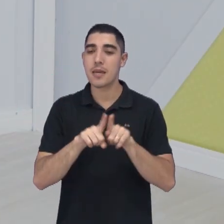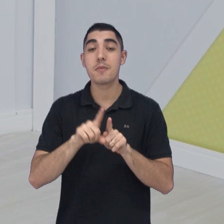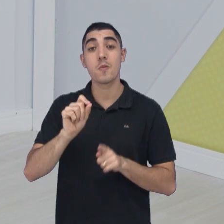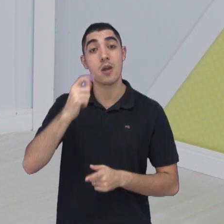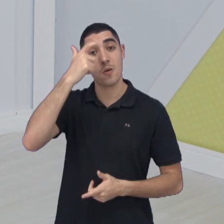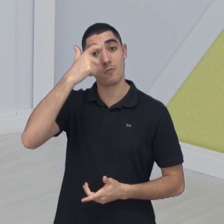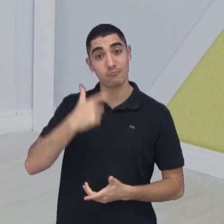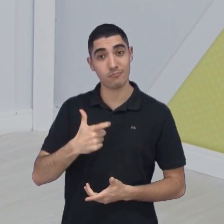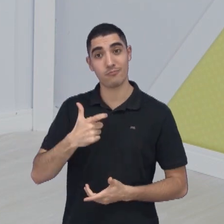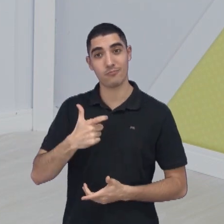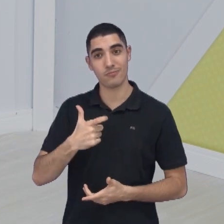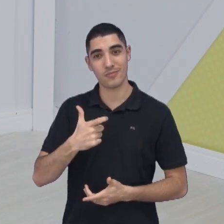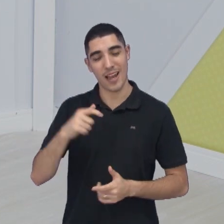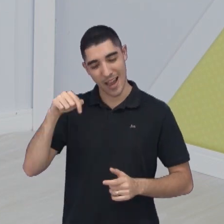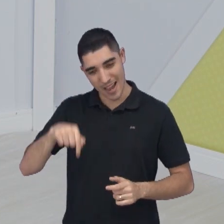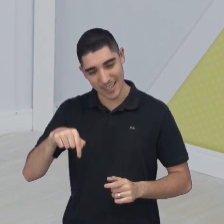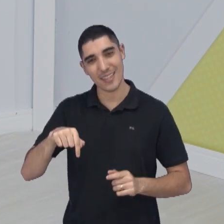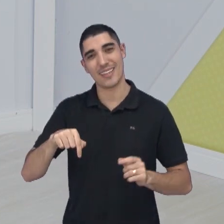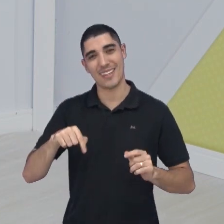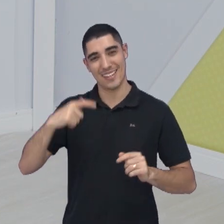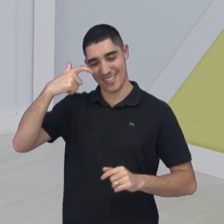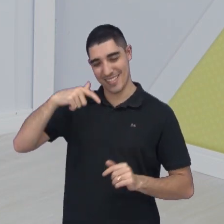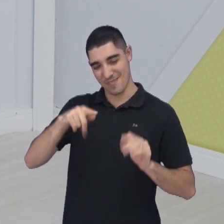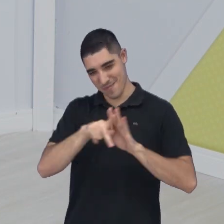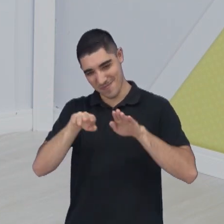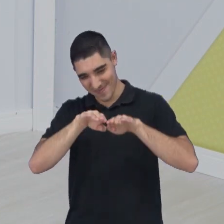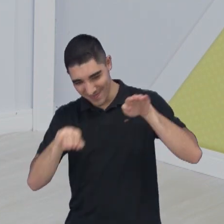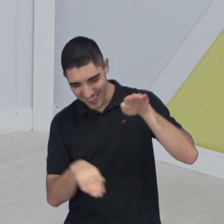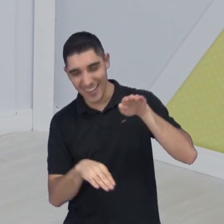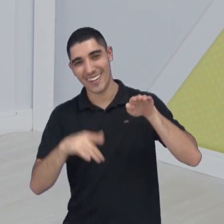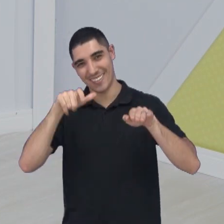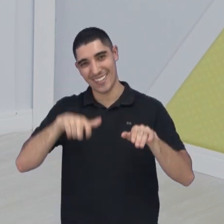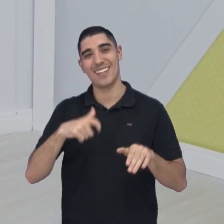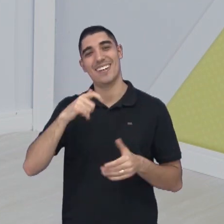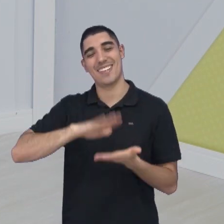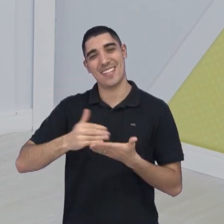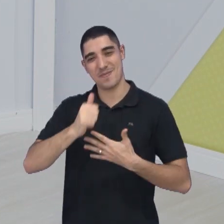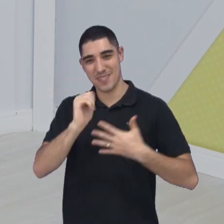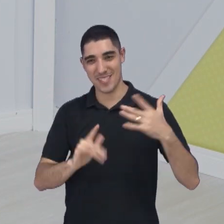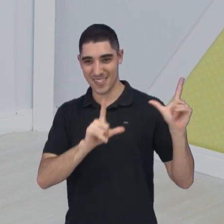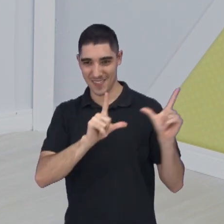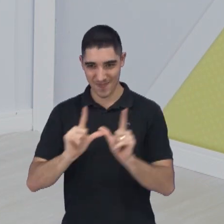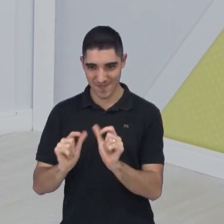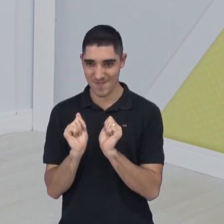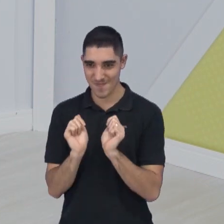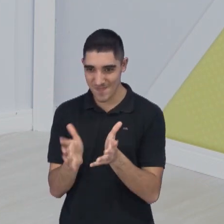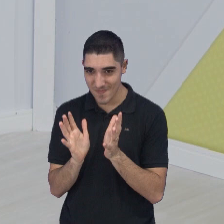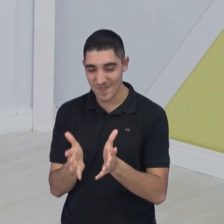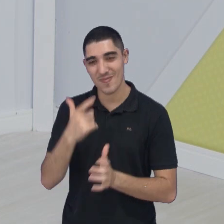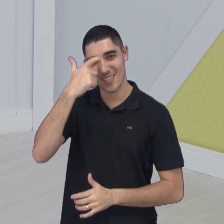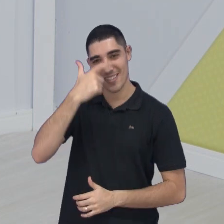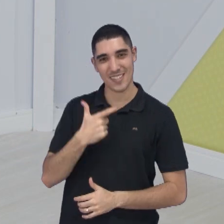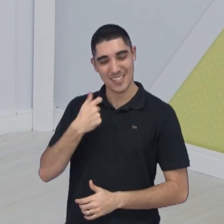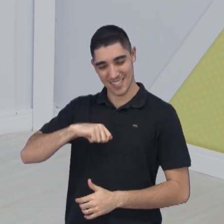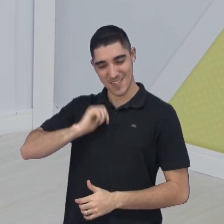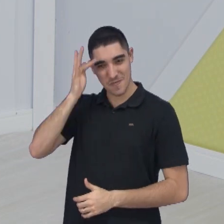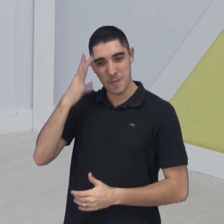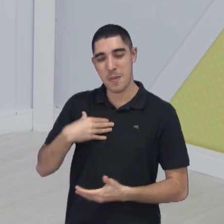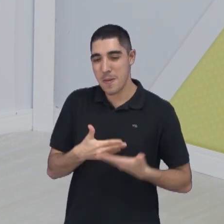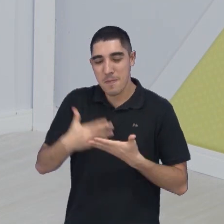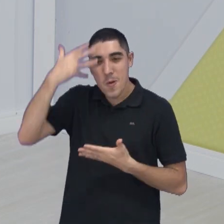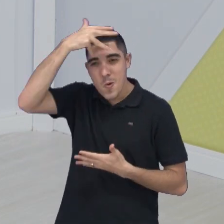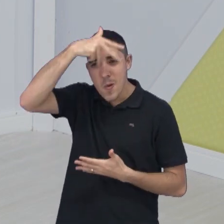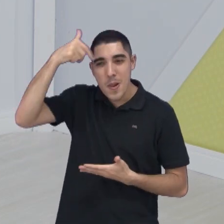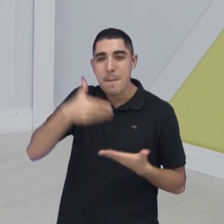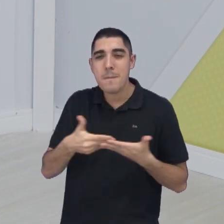no estúdio, no estúdio dele lá embaixo, o nosso querido Luiz Fernando, nosso intérprete de Libras, o papai do